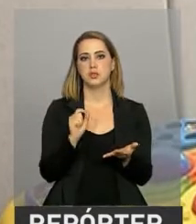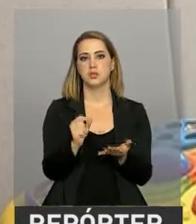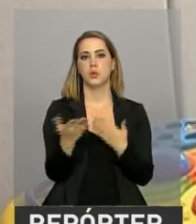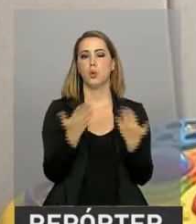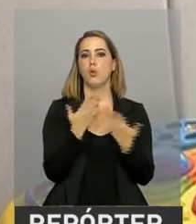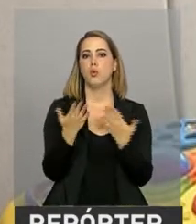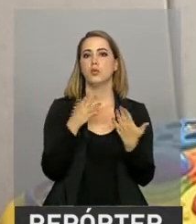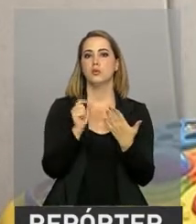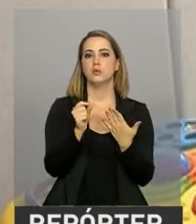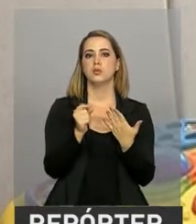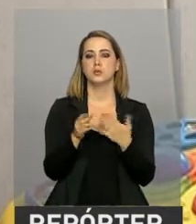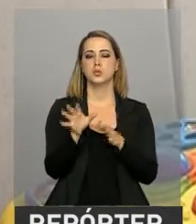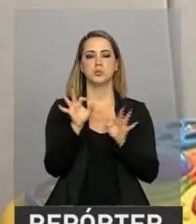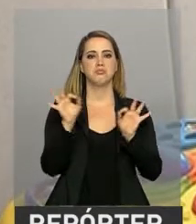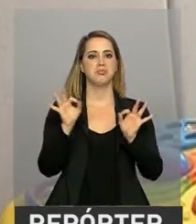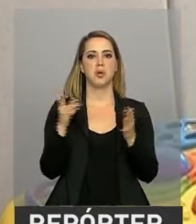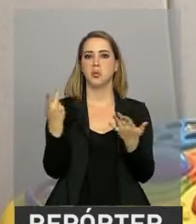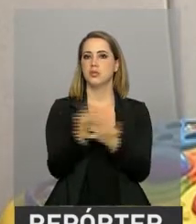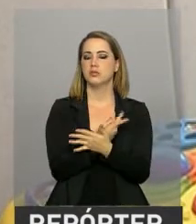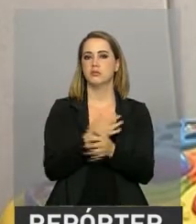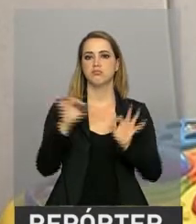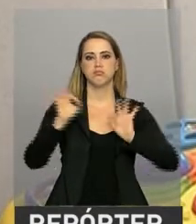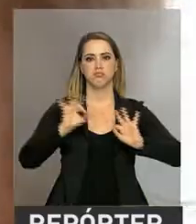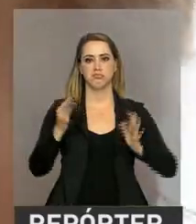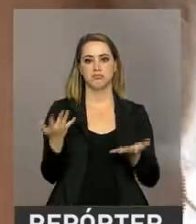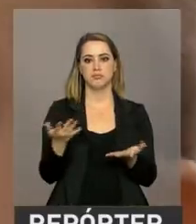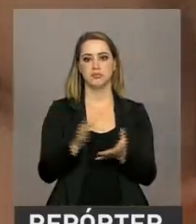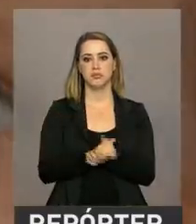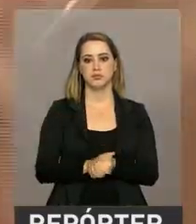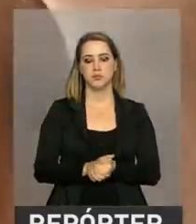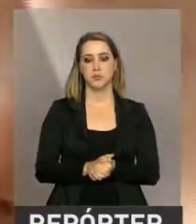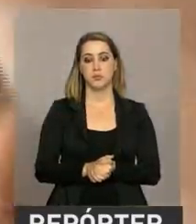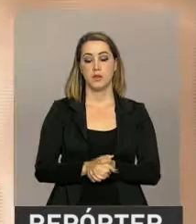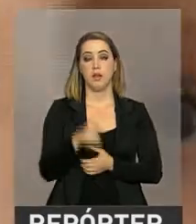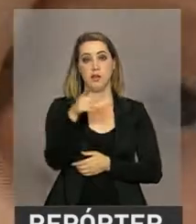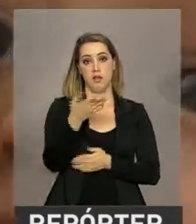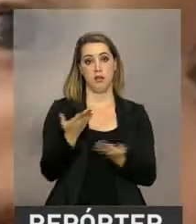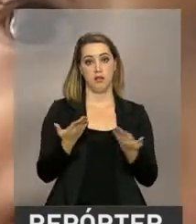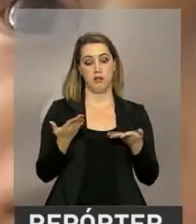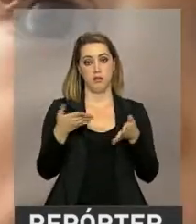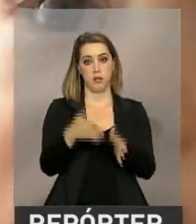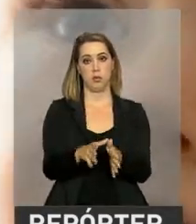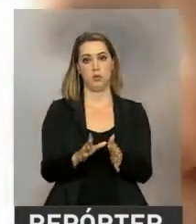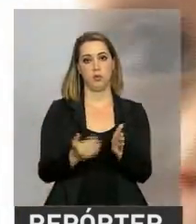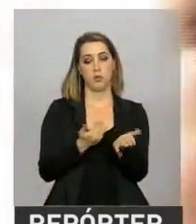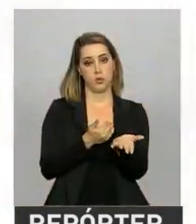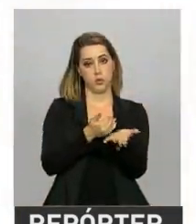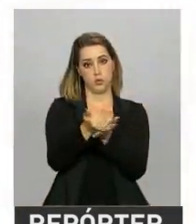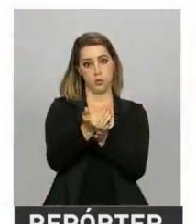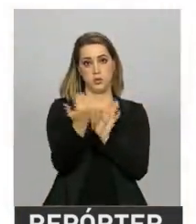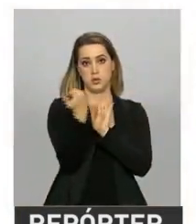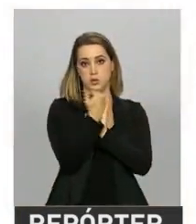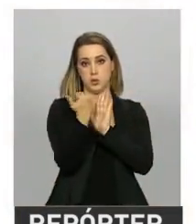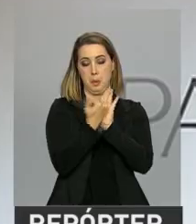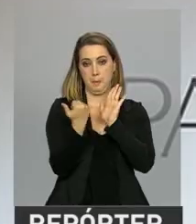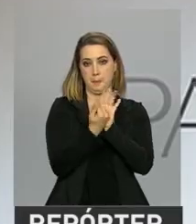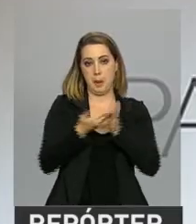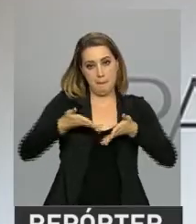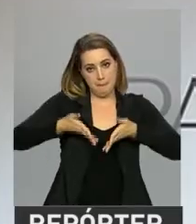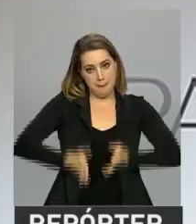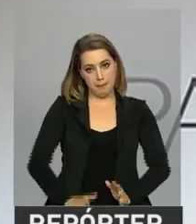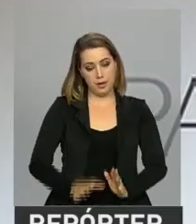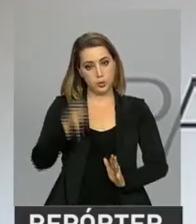como se eu não tivesse passado por esse procedimento. Adriana participou da fase piloto do projeto Parto Adequado,